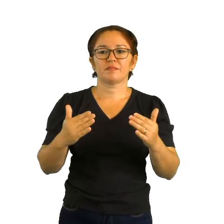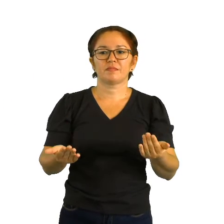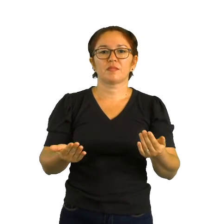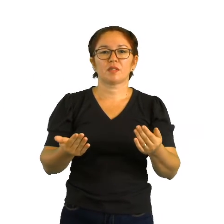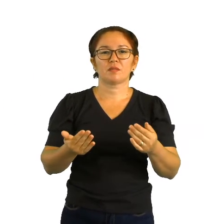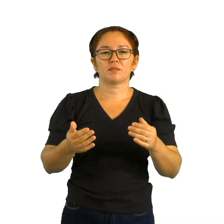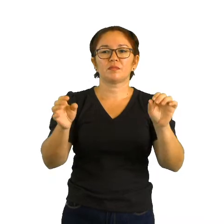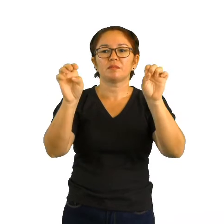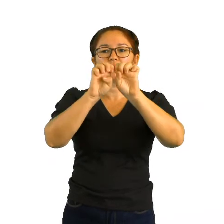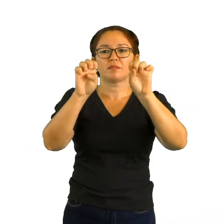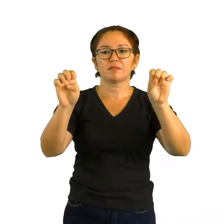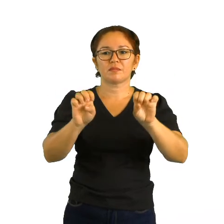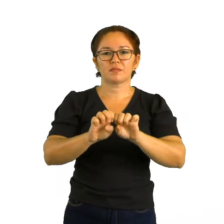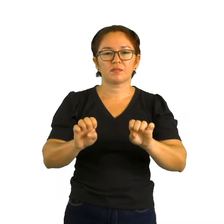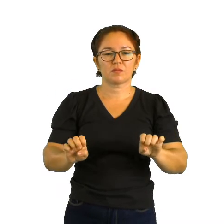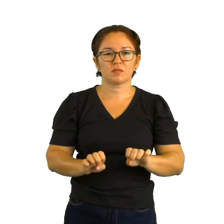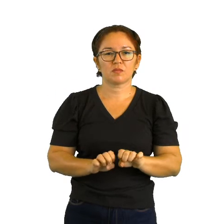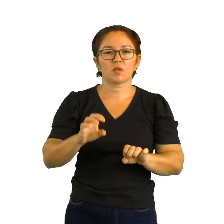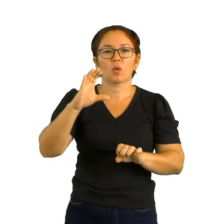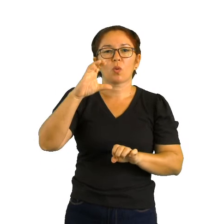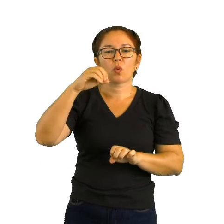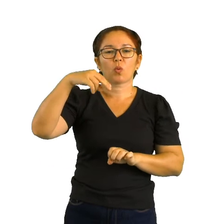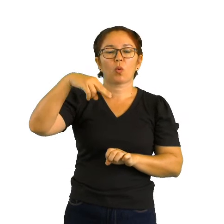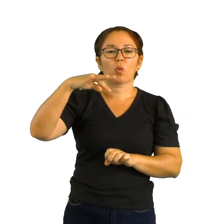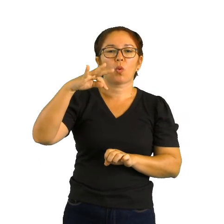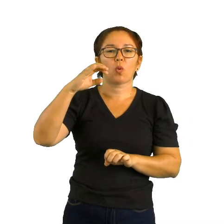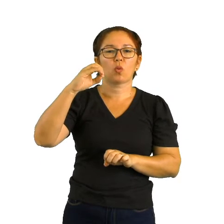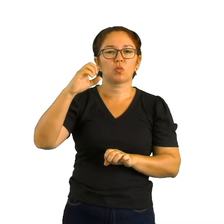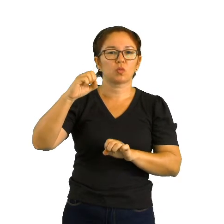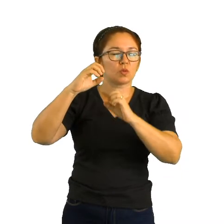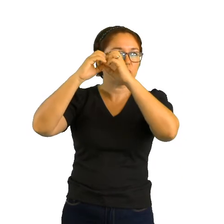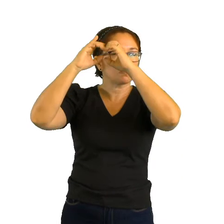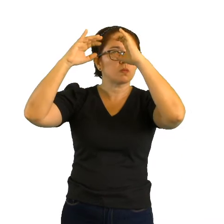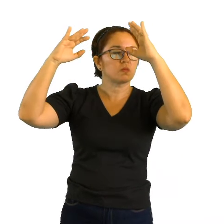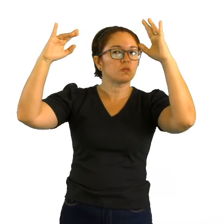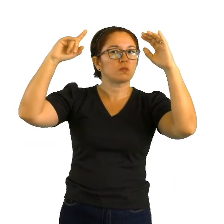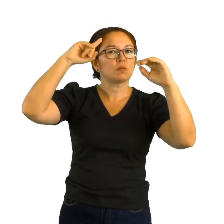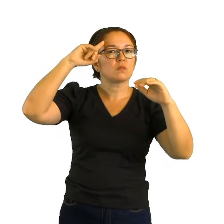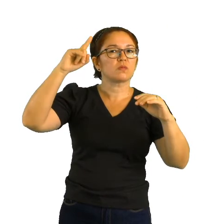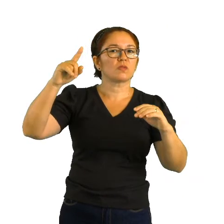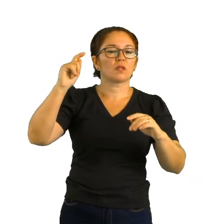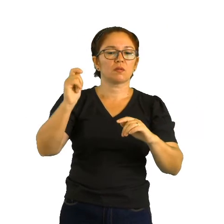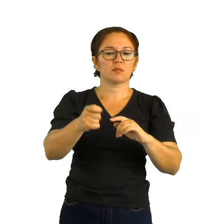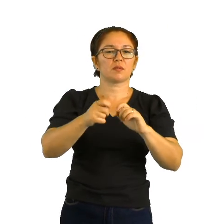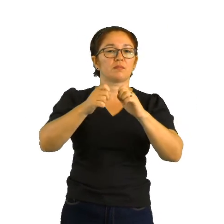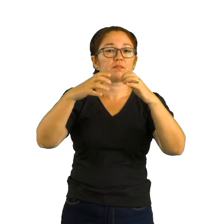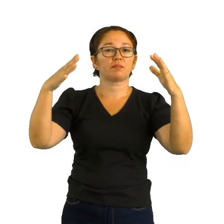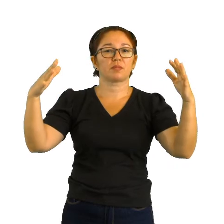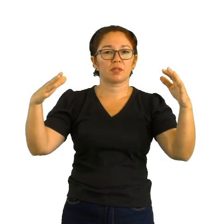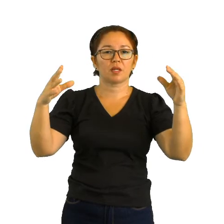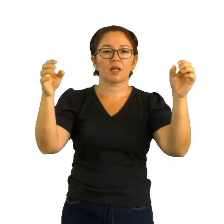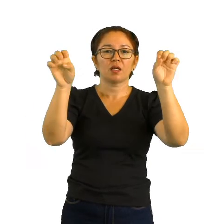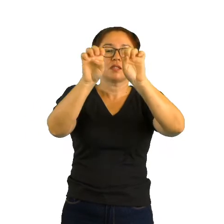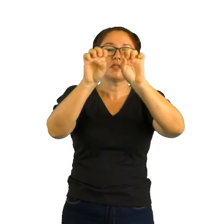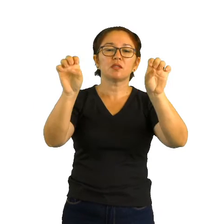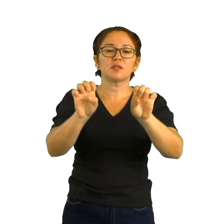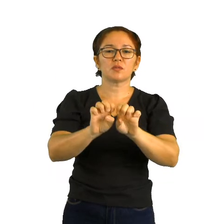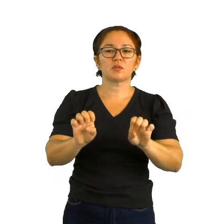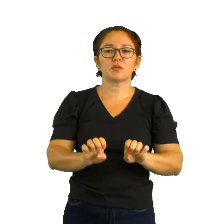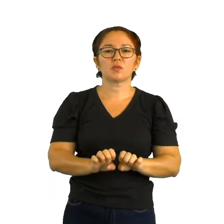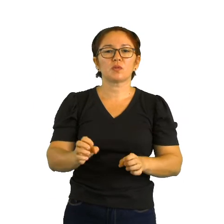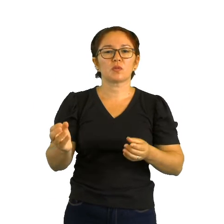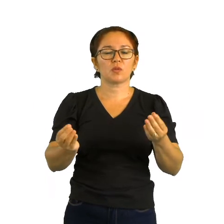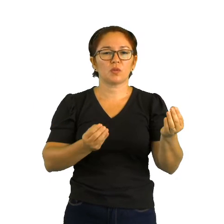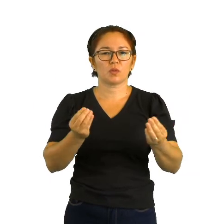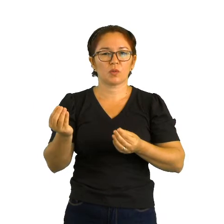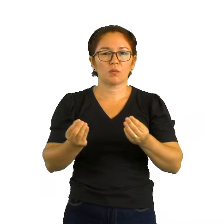inicial. Nós vamos agora entender toda a estrutura do conto de fada, que é mais ou menos parecido com o